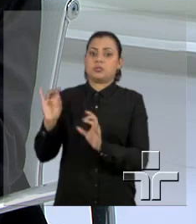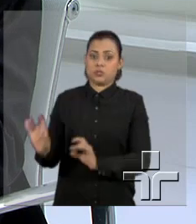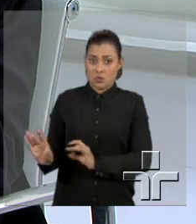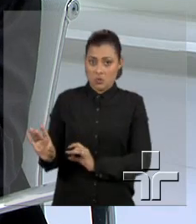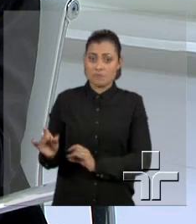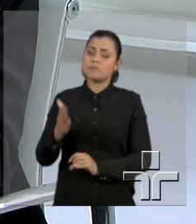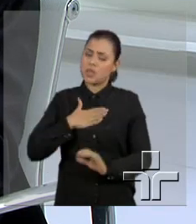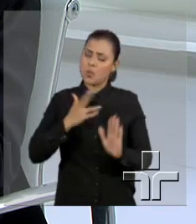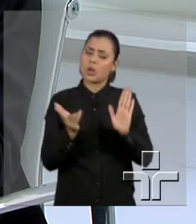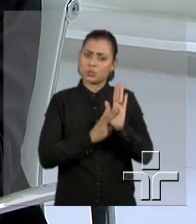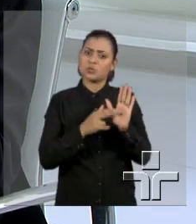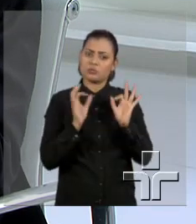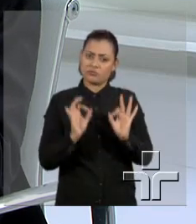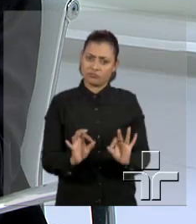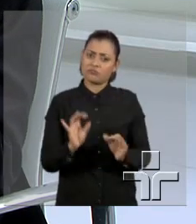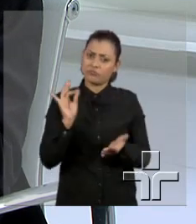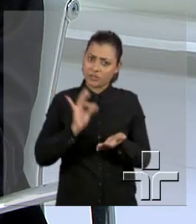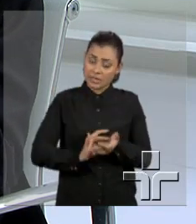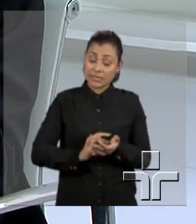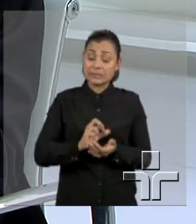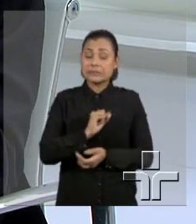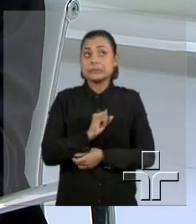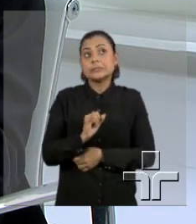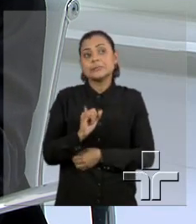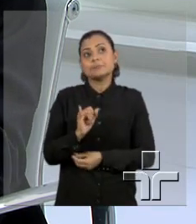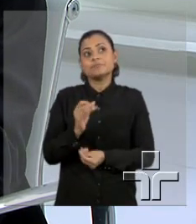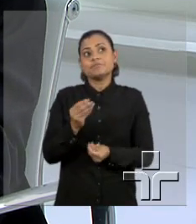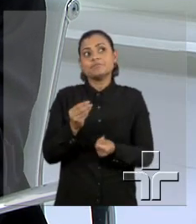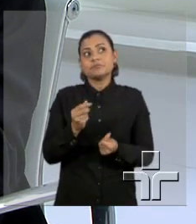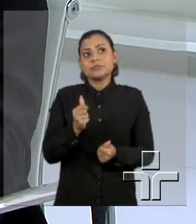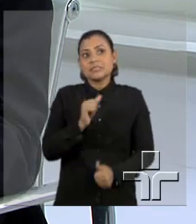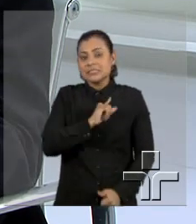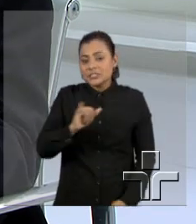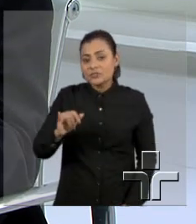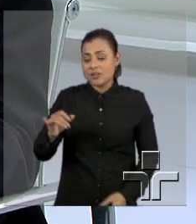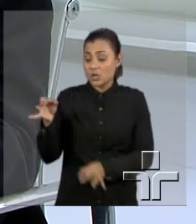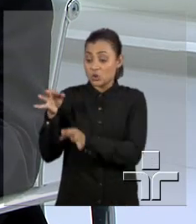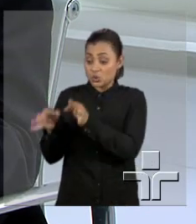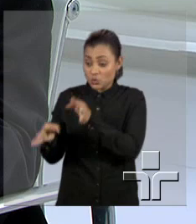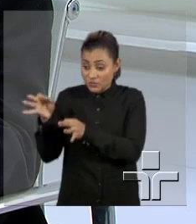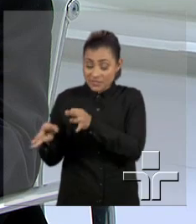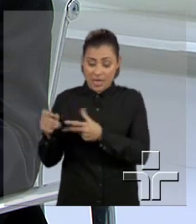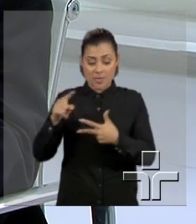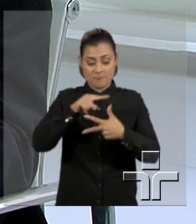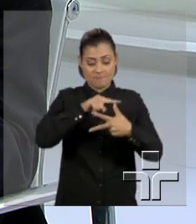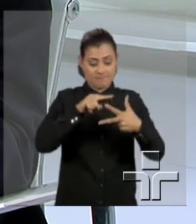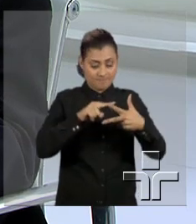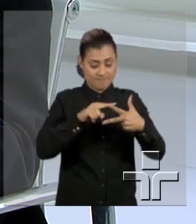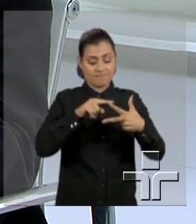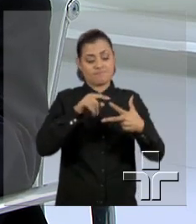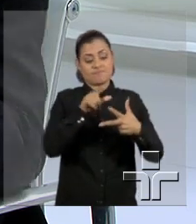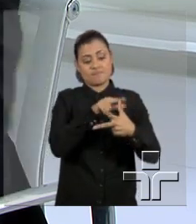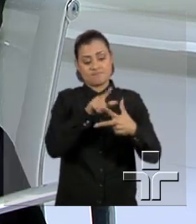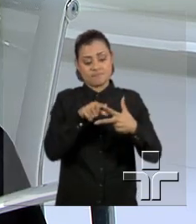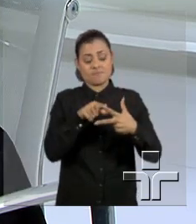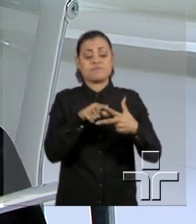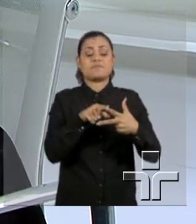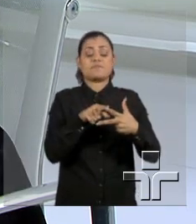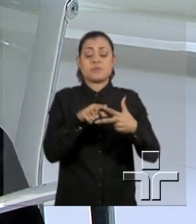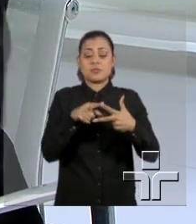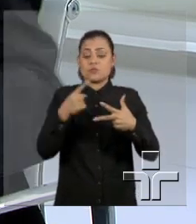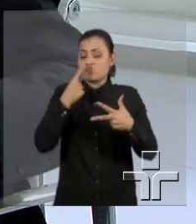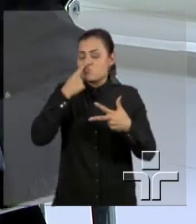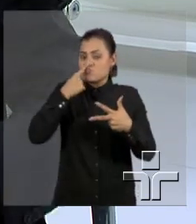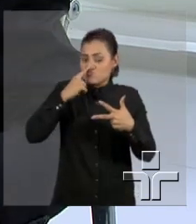uma intimidade, uma familiaridade muito grande do judiciário com os outros 2 poderes resulte numa captura